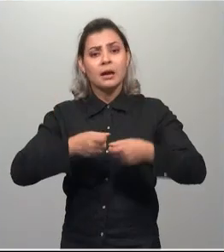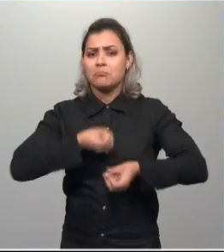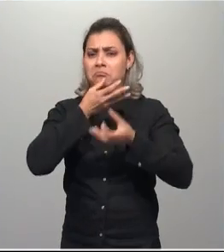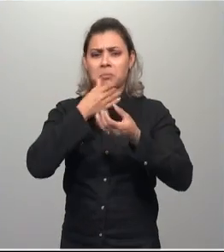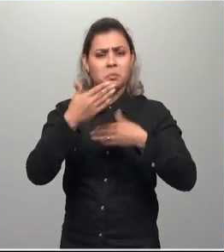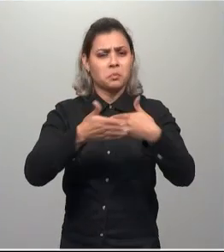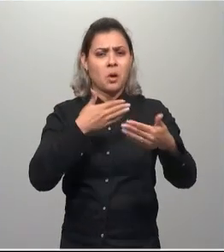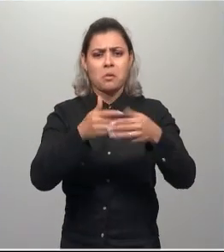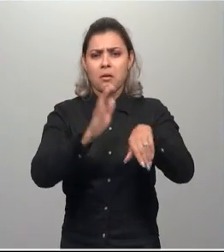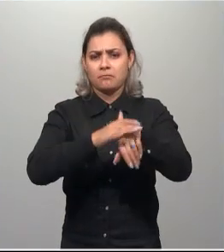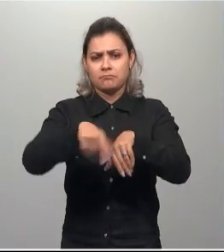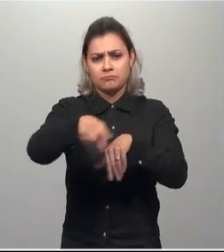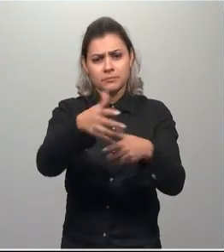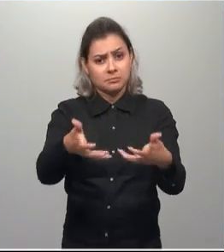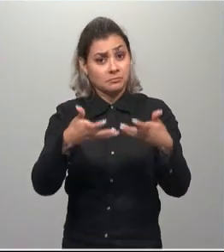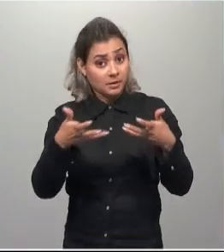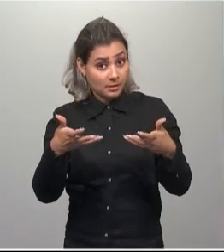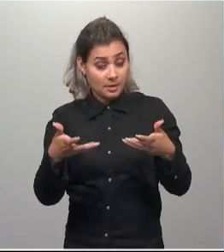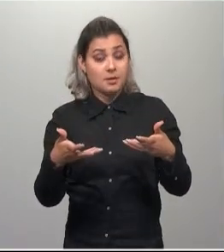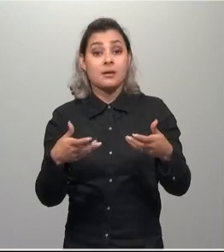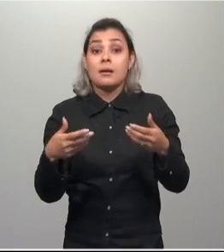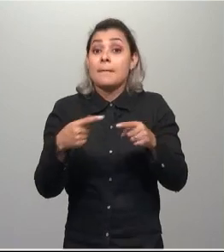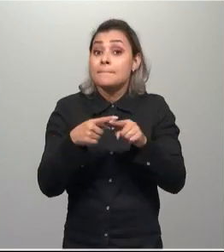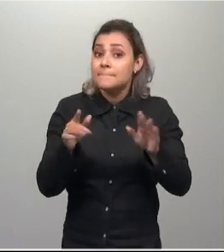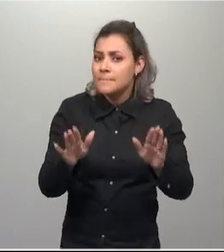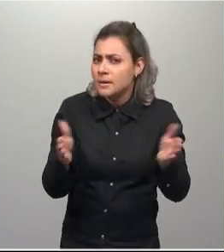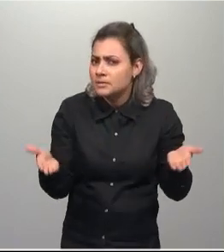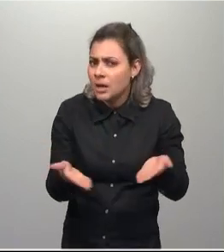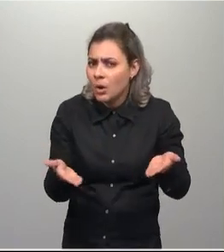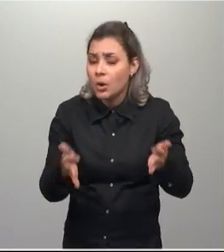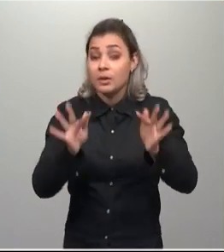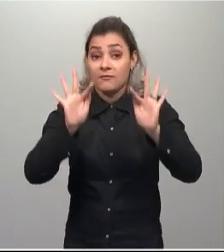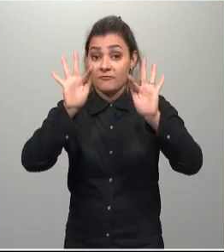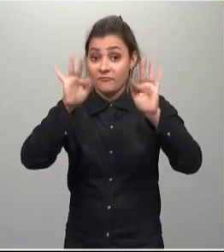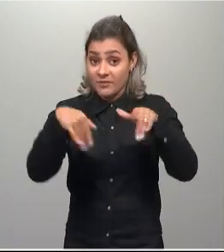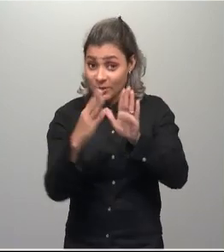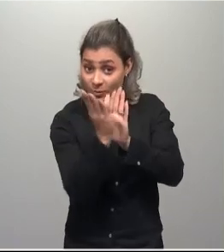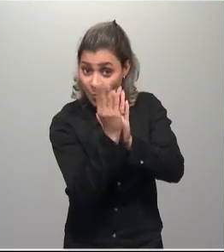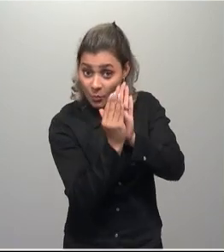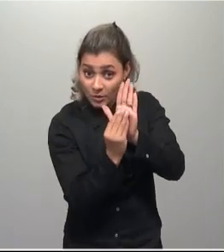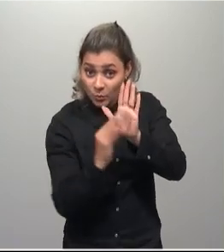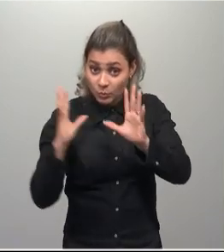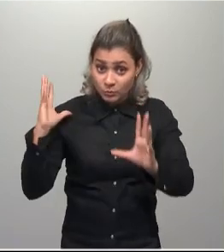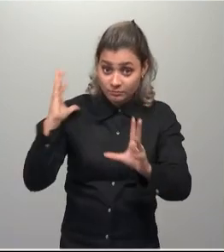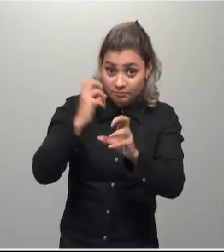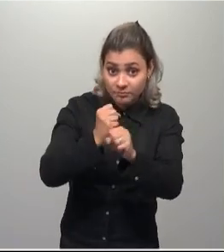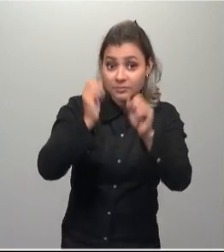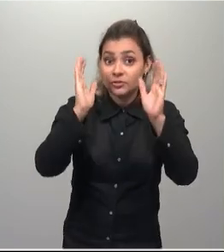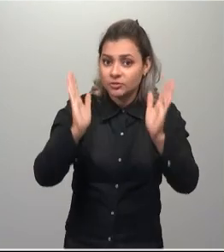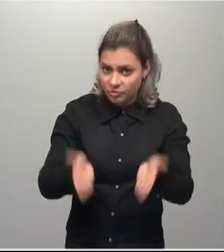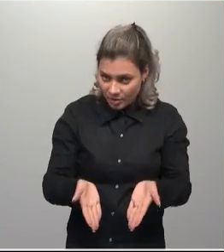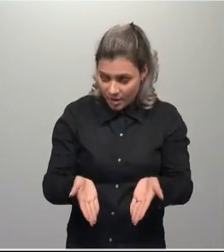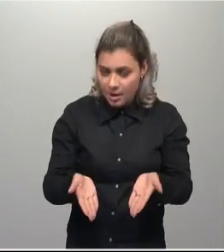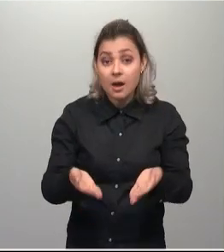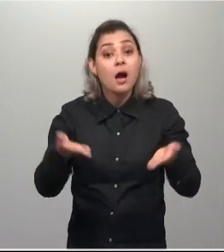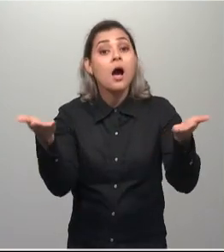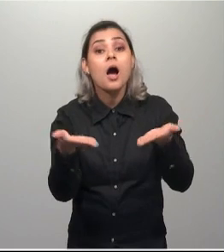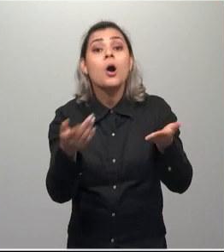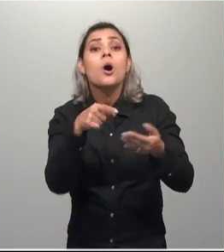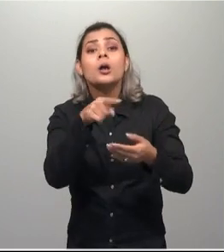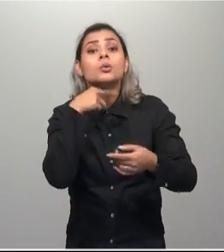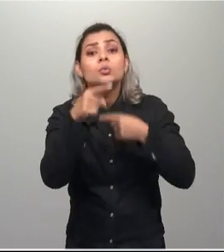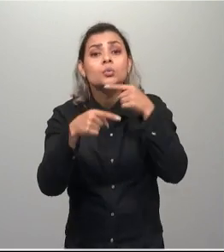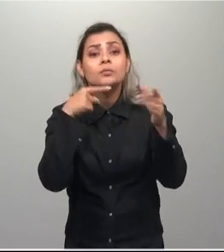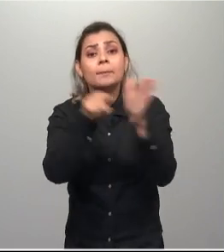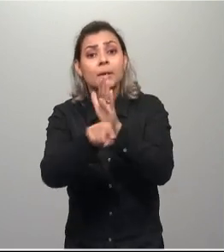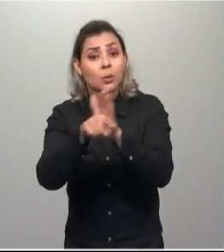muito bem e eu com isso agora encerramos a nossa revisão e agora estou aberto às